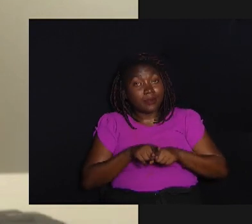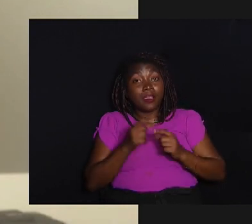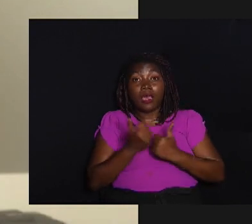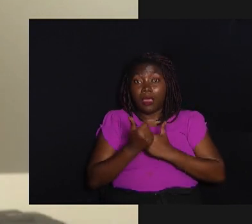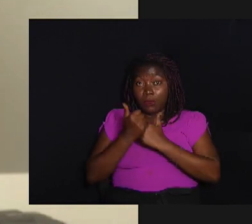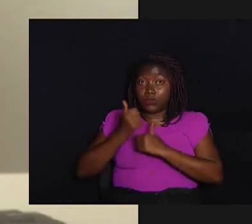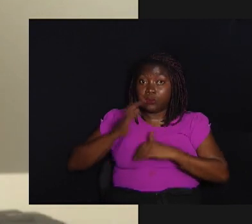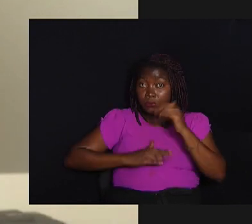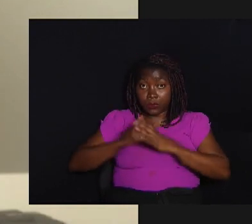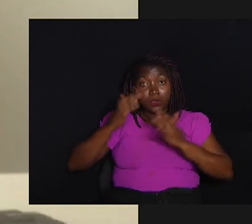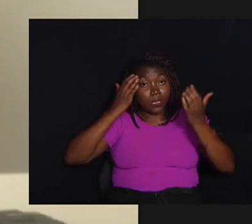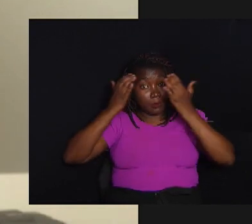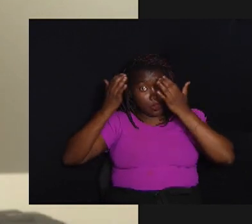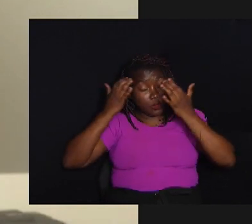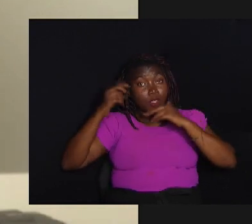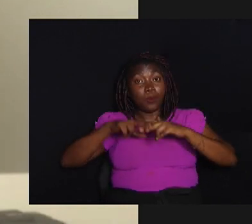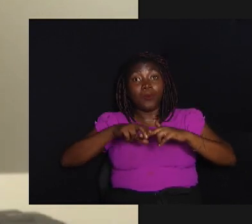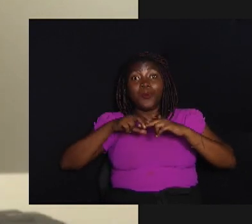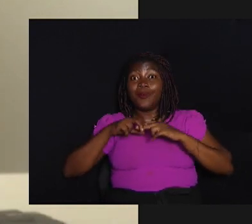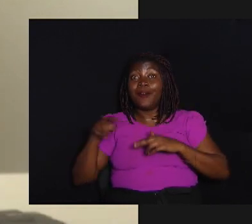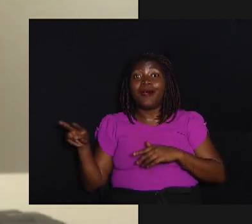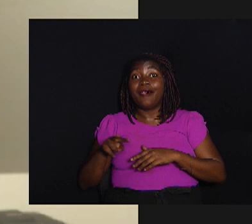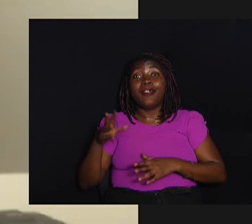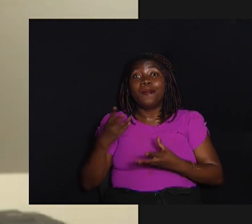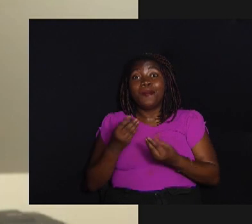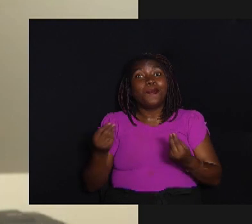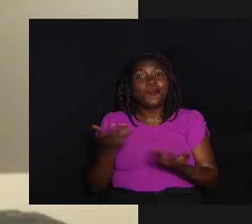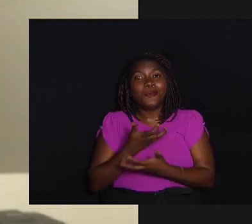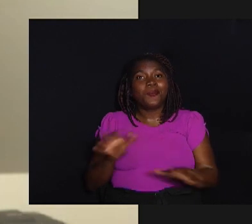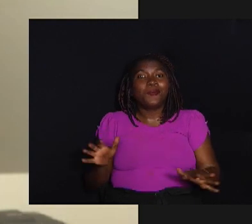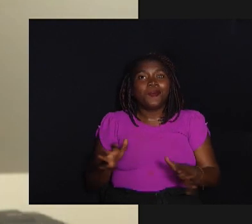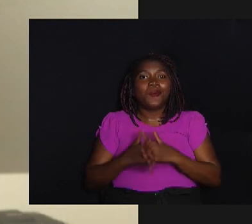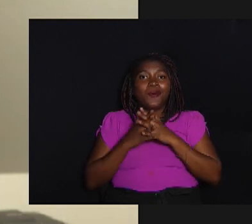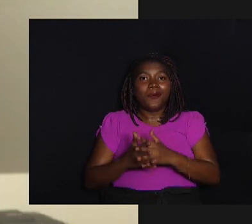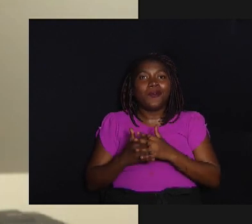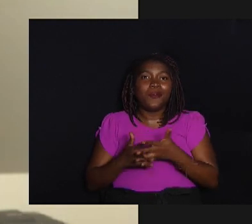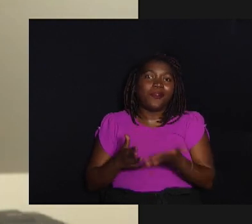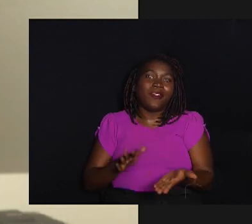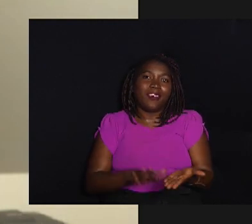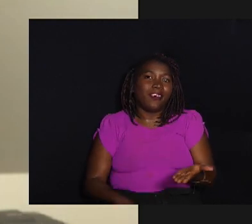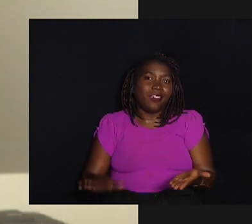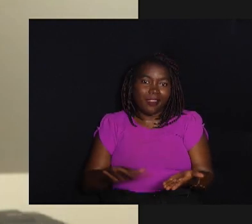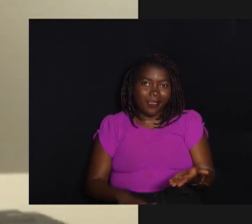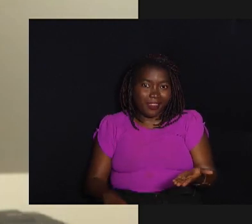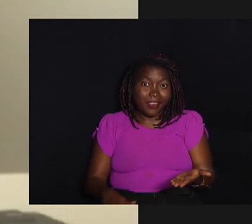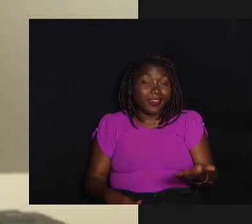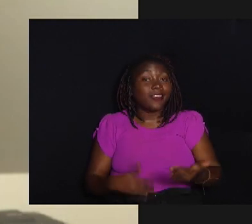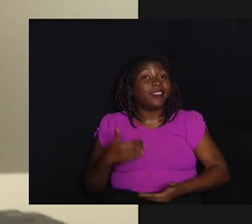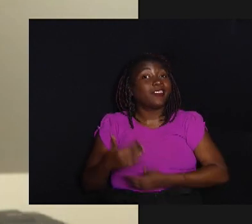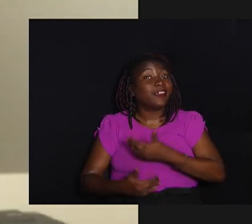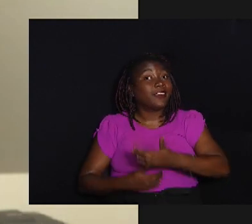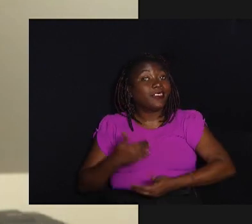da psicologia, porque as partes muitas vezes não querem causar esse prejuízo para a criança, para o próprio filho, e acabam